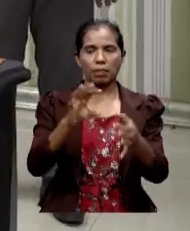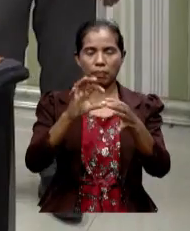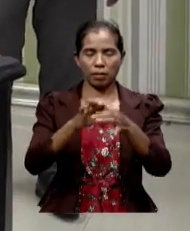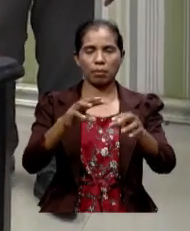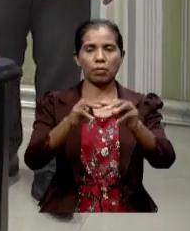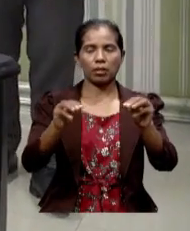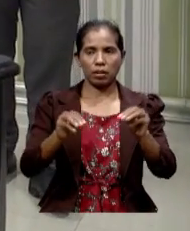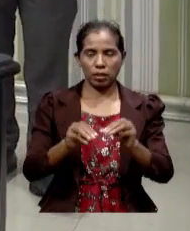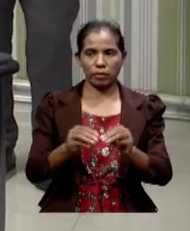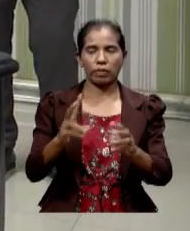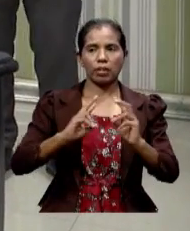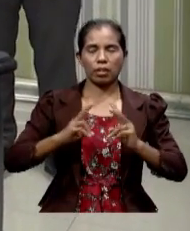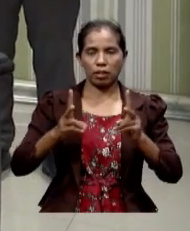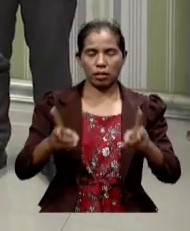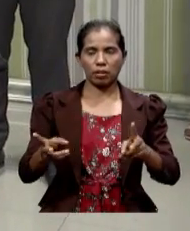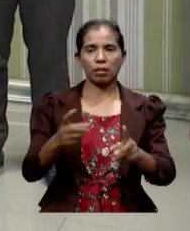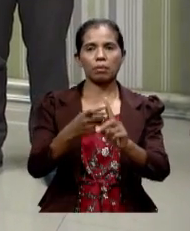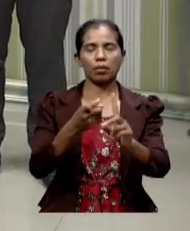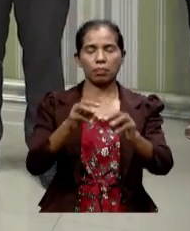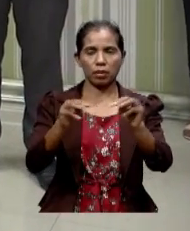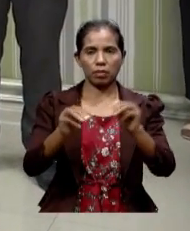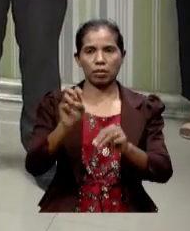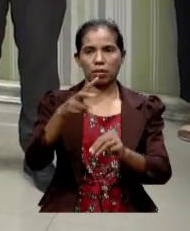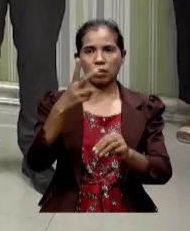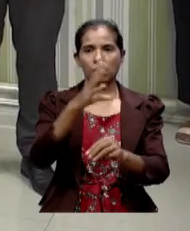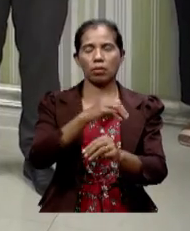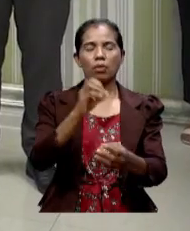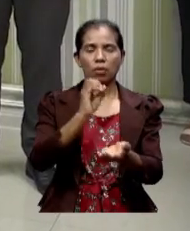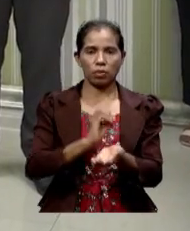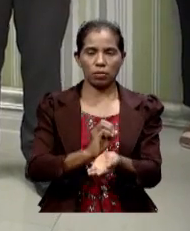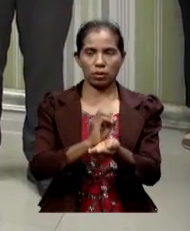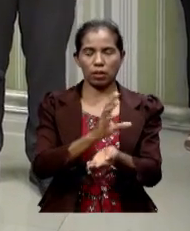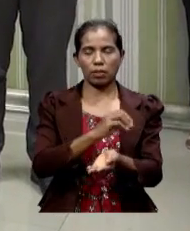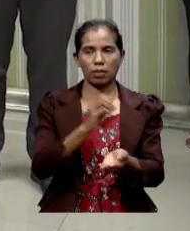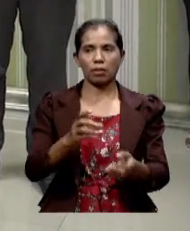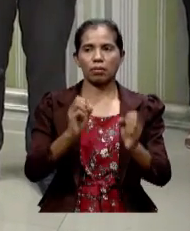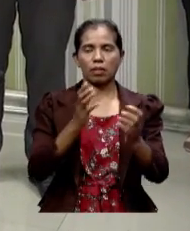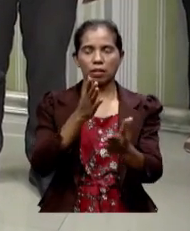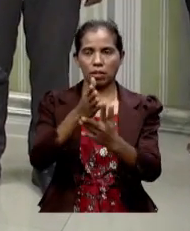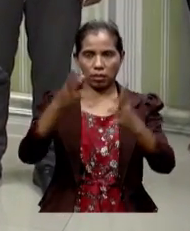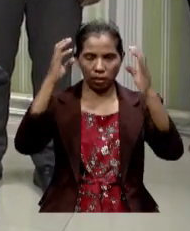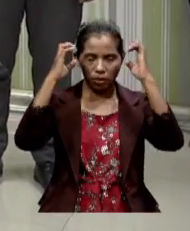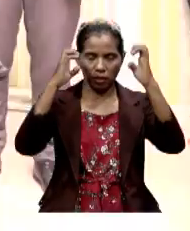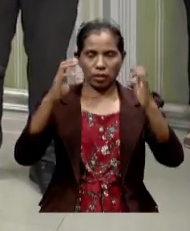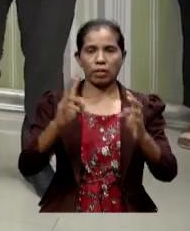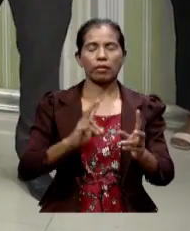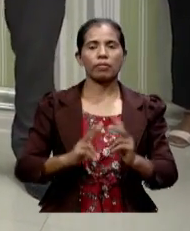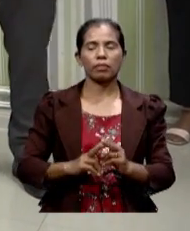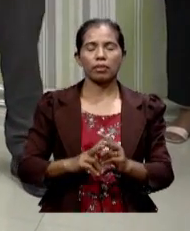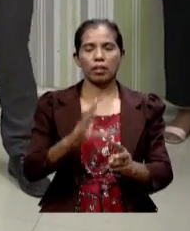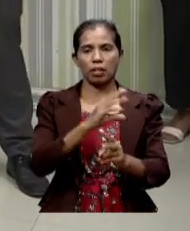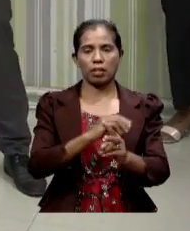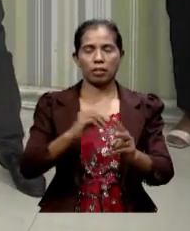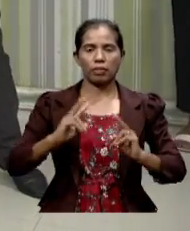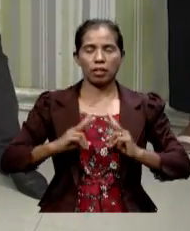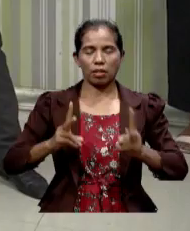município Sanulo Resintolu no Raioa. Objetivo husi apoio ne ho de garante acesso à educação ba veterano sira ni oan no